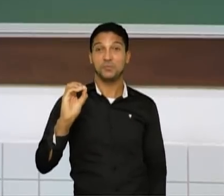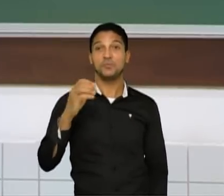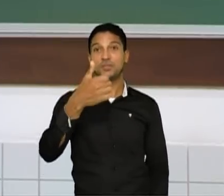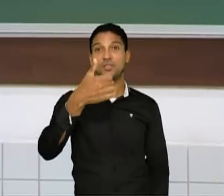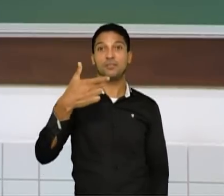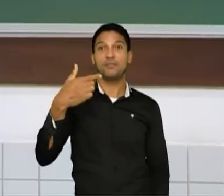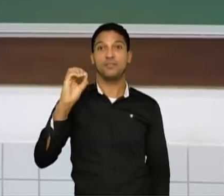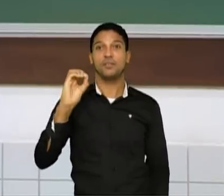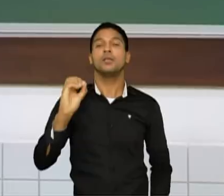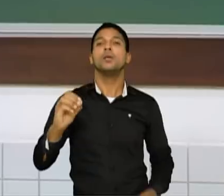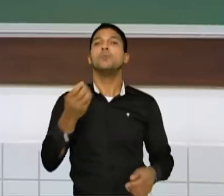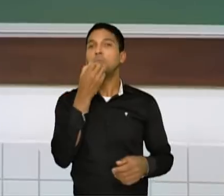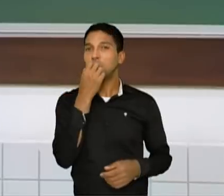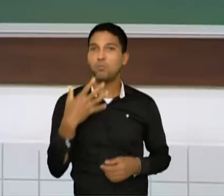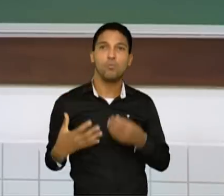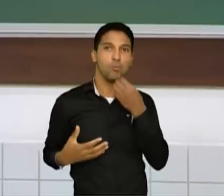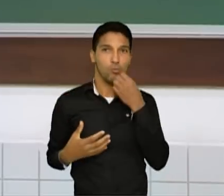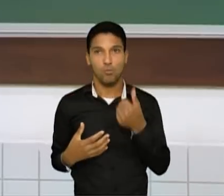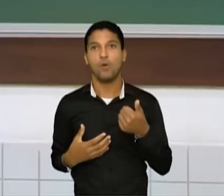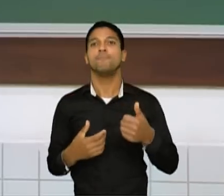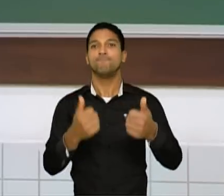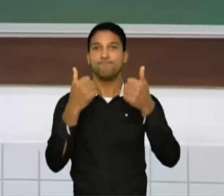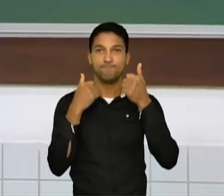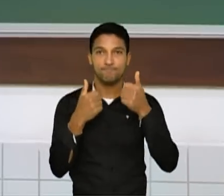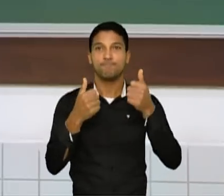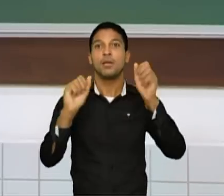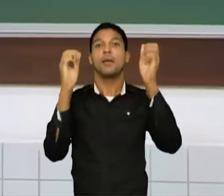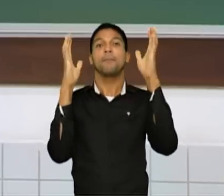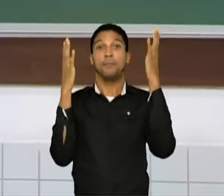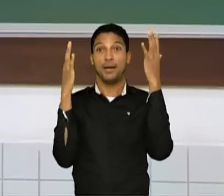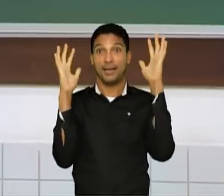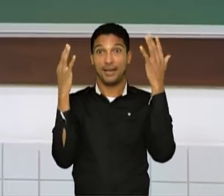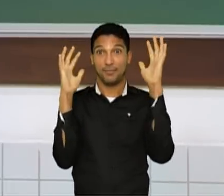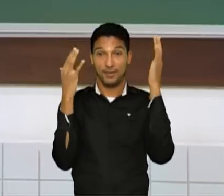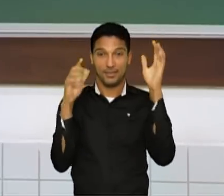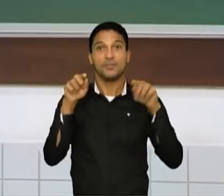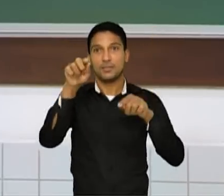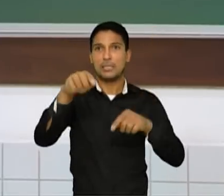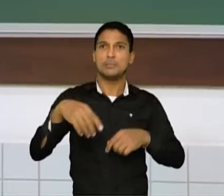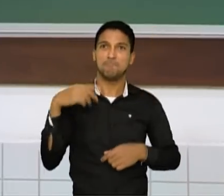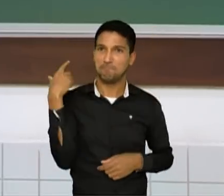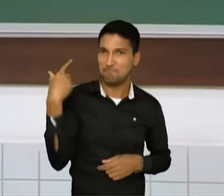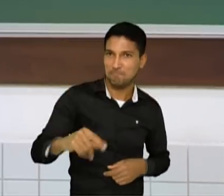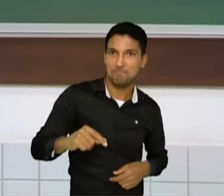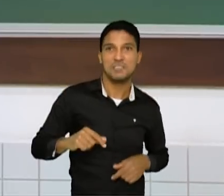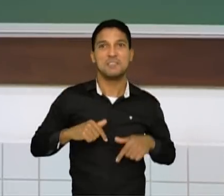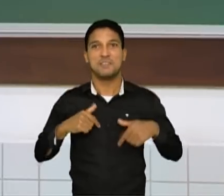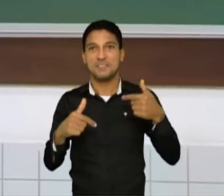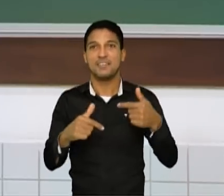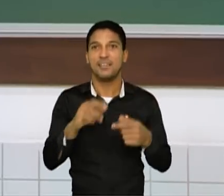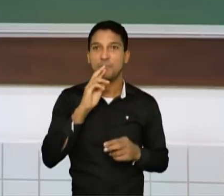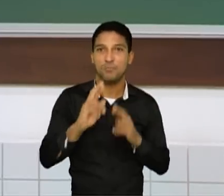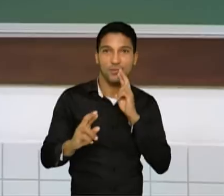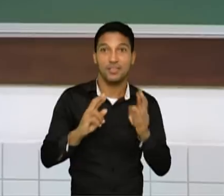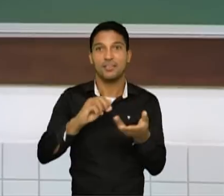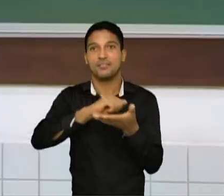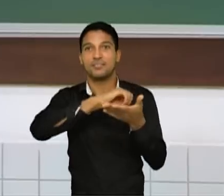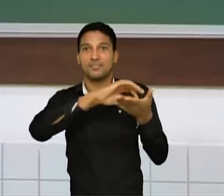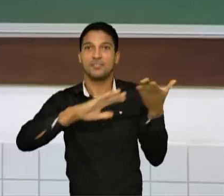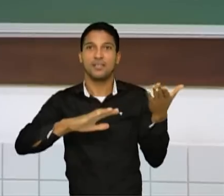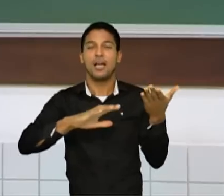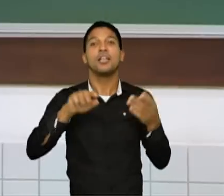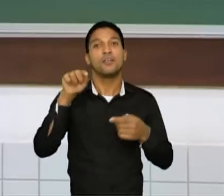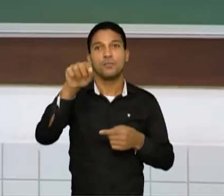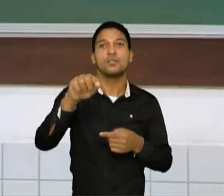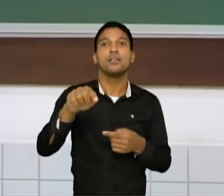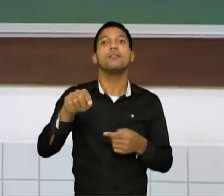bem, parabenizo mesmo, vocês são muito especiais por estarem aí fazendo os exercícios, mostrando o quanto vocês compreendem esse